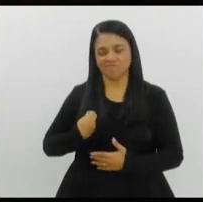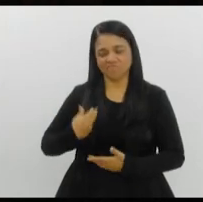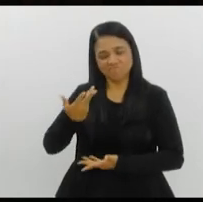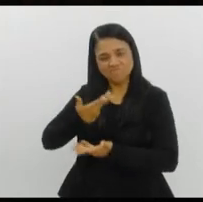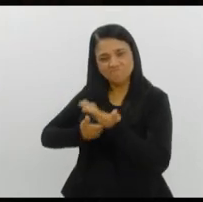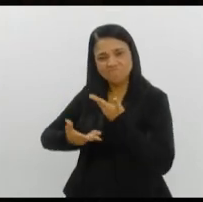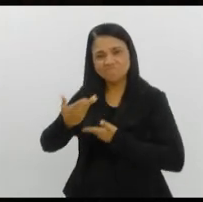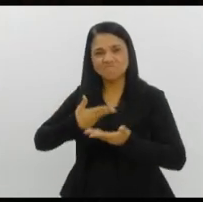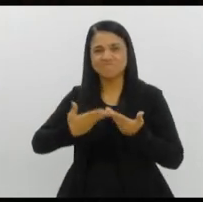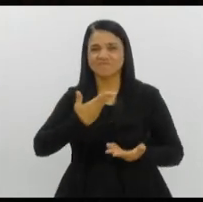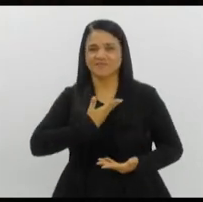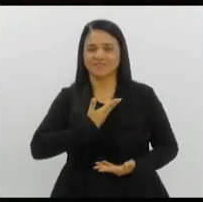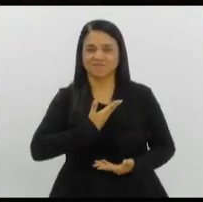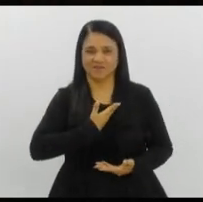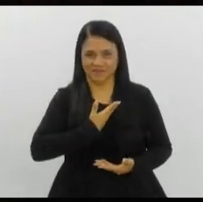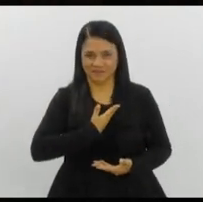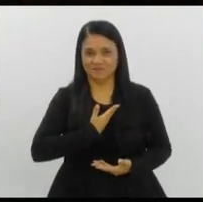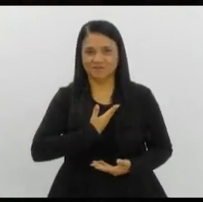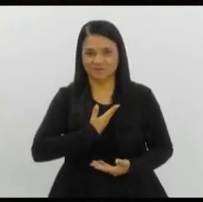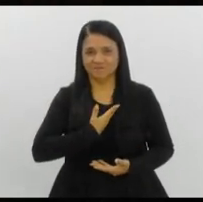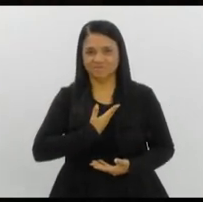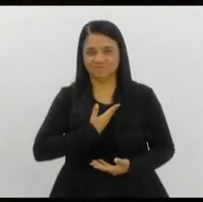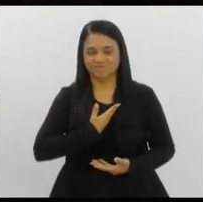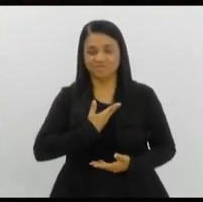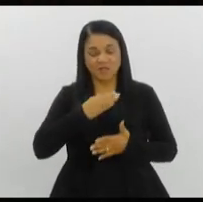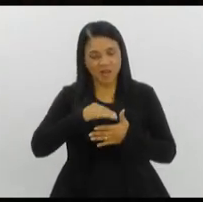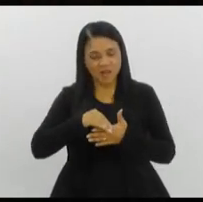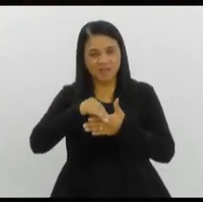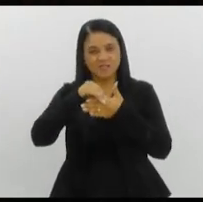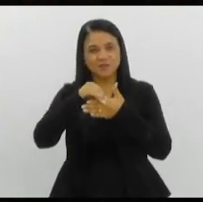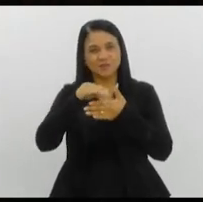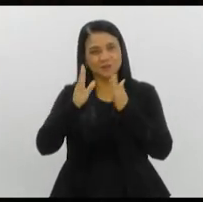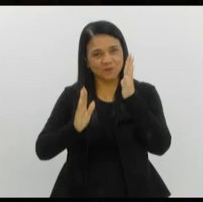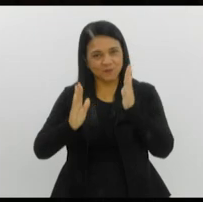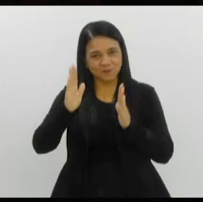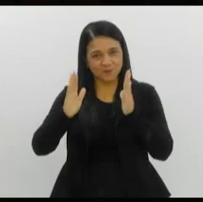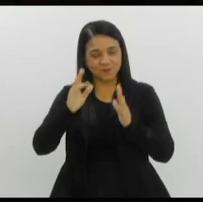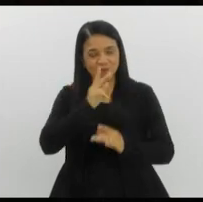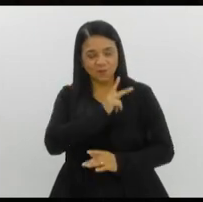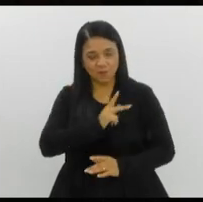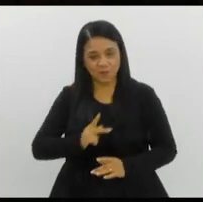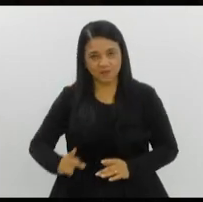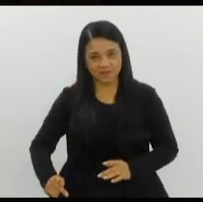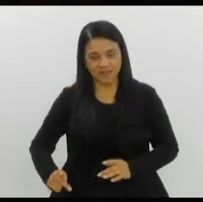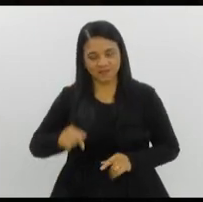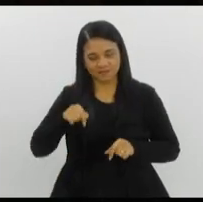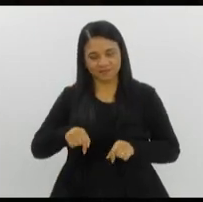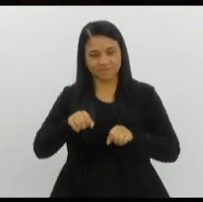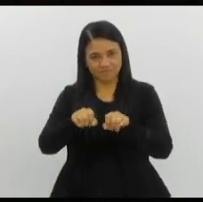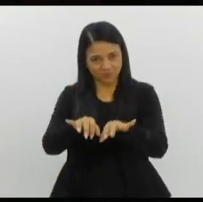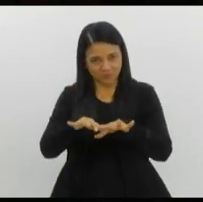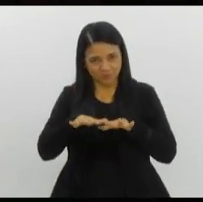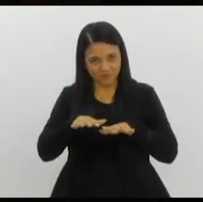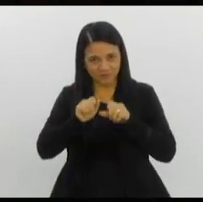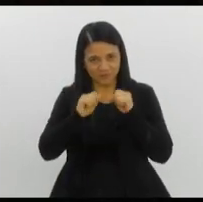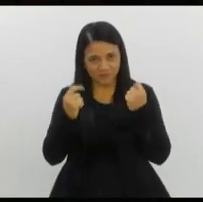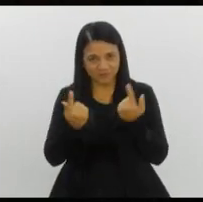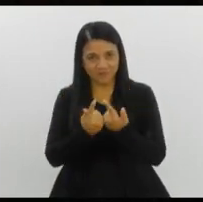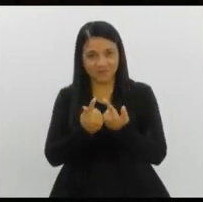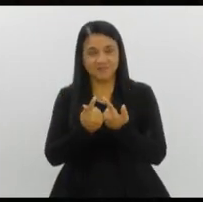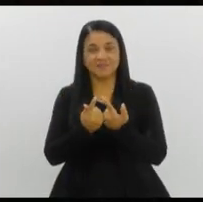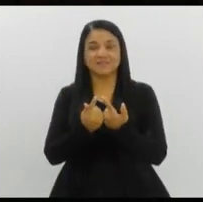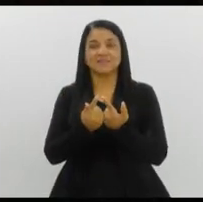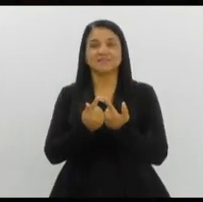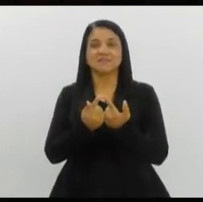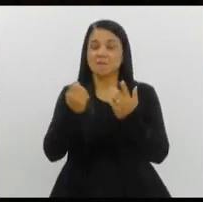colegas, com a qual ele liderou o período em que foi presidente deste parlamento, e como talvez